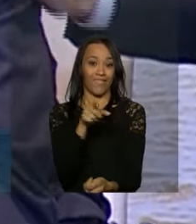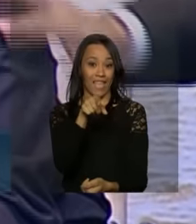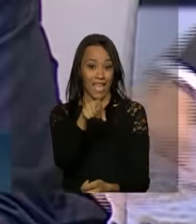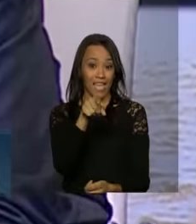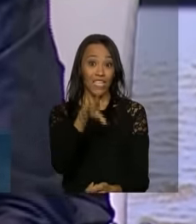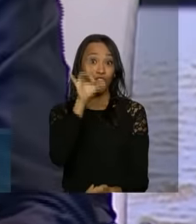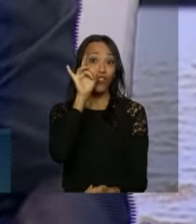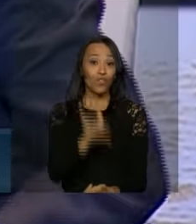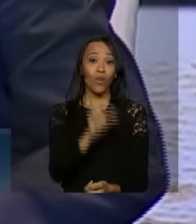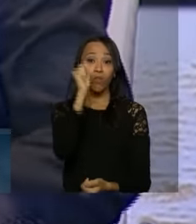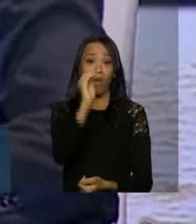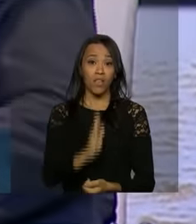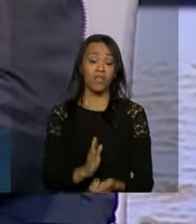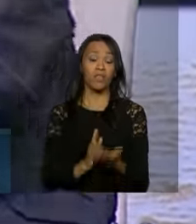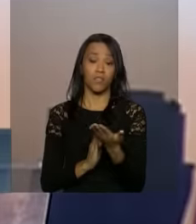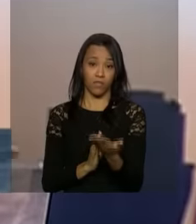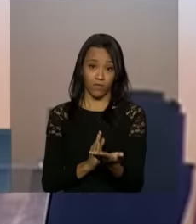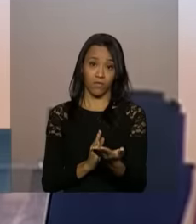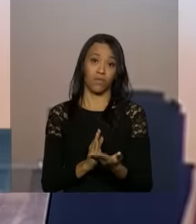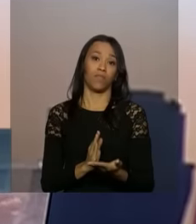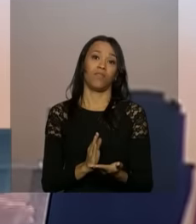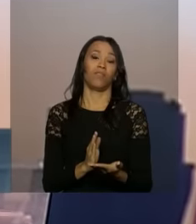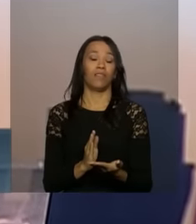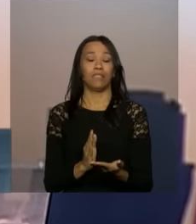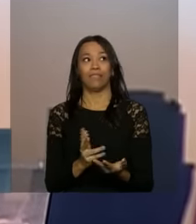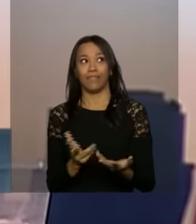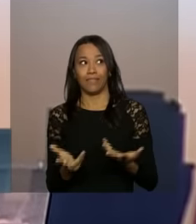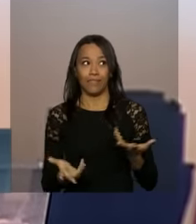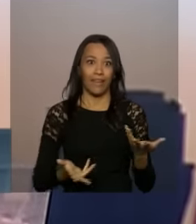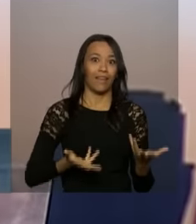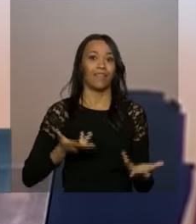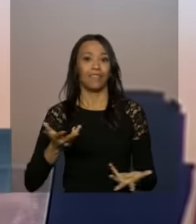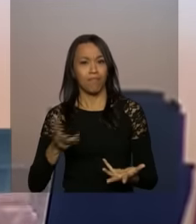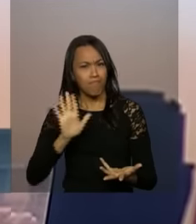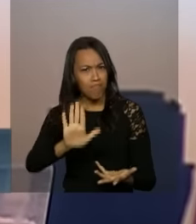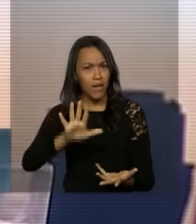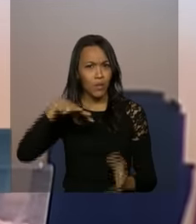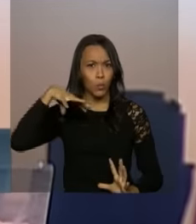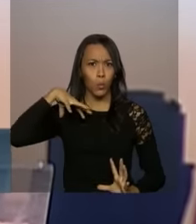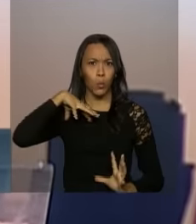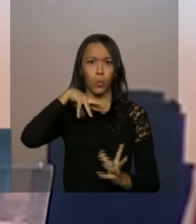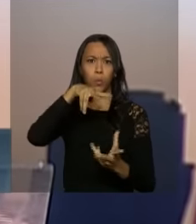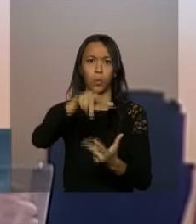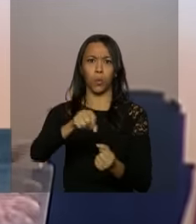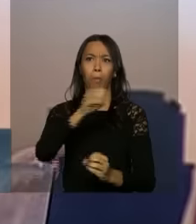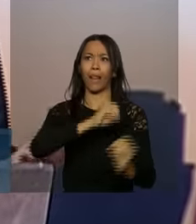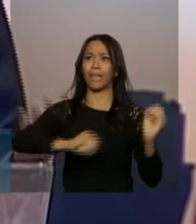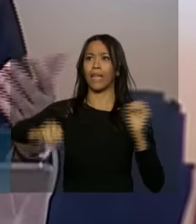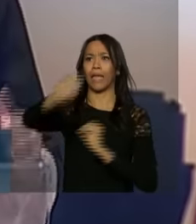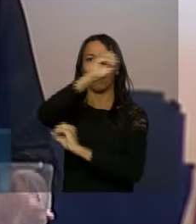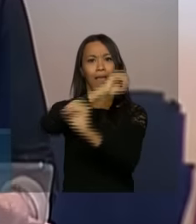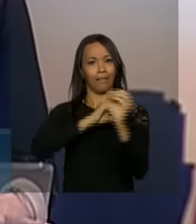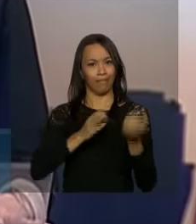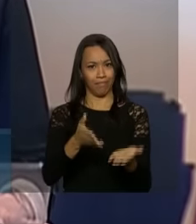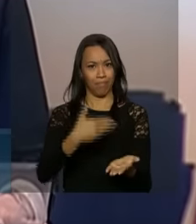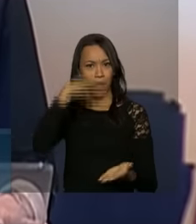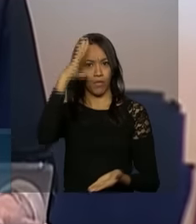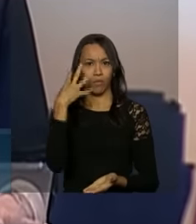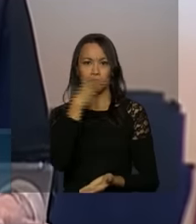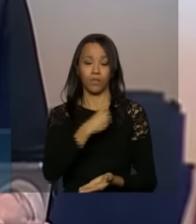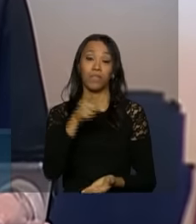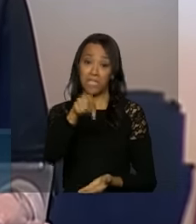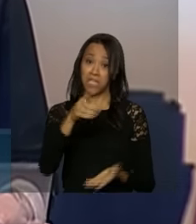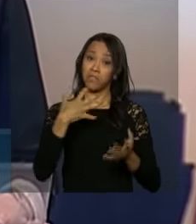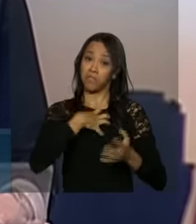Se fosse só do Brasil, era algo trivial, mas é do planeta. E ele é muito feliz por causa